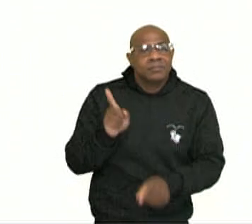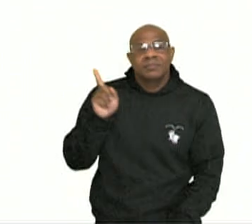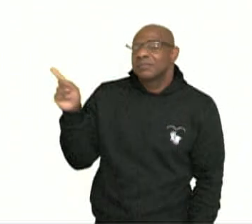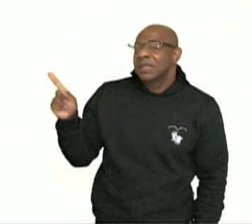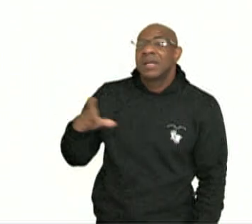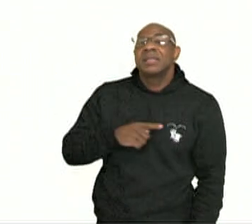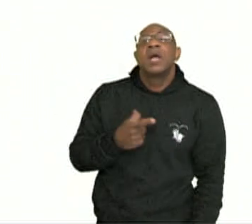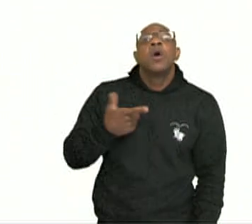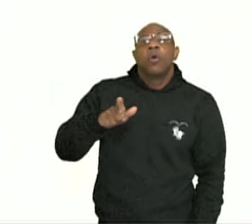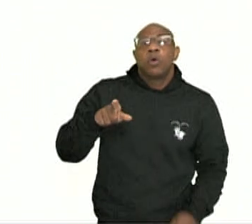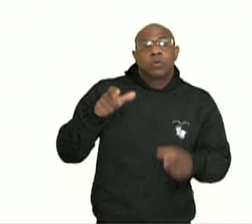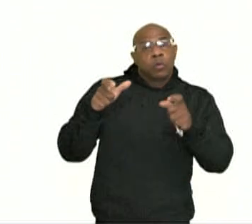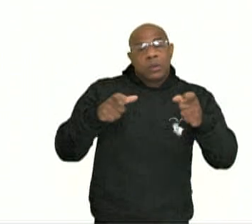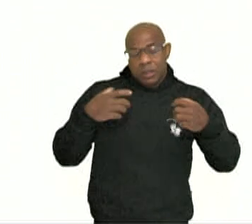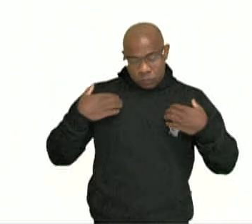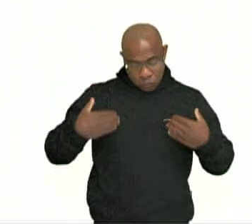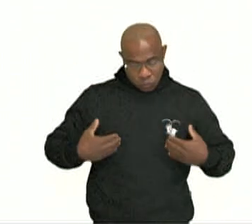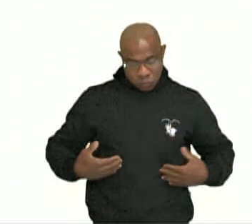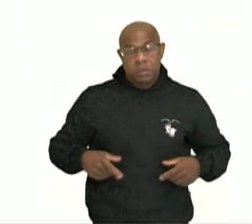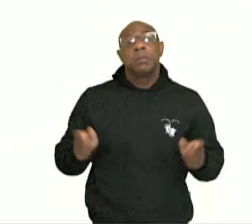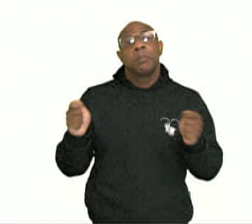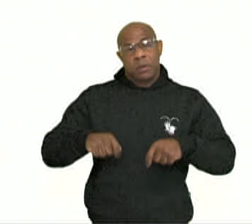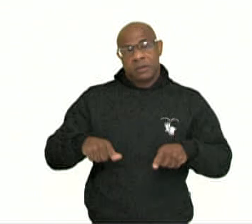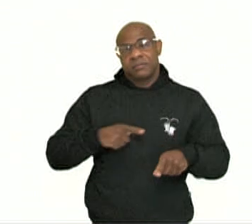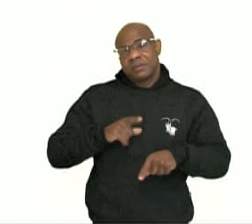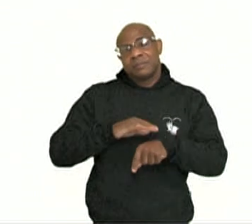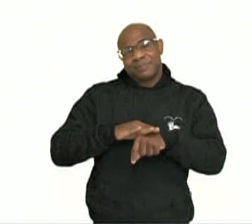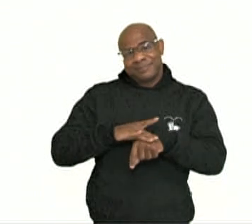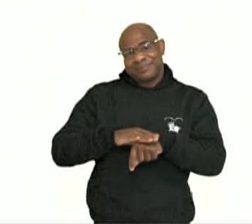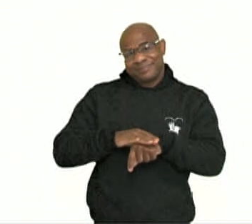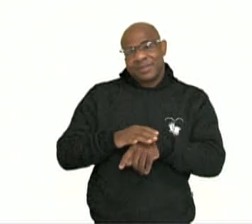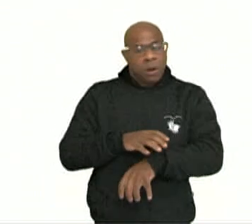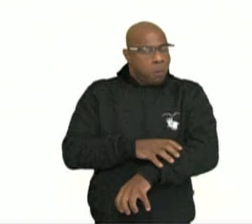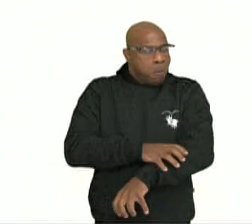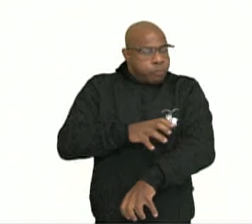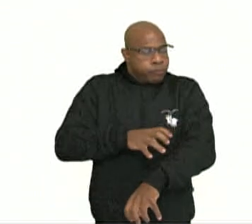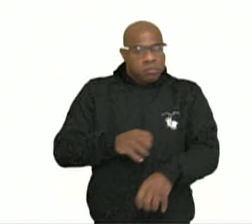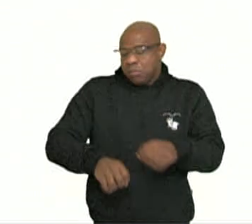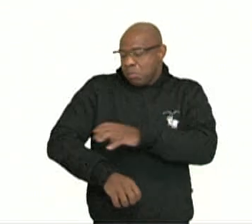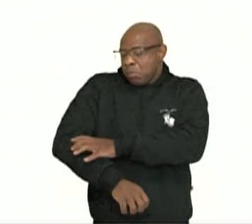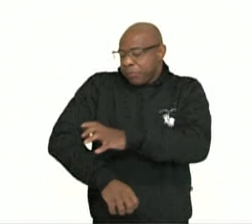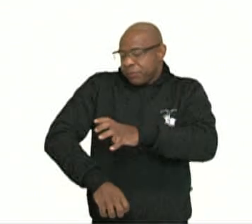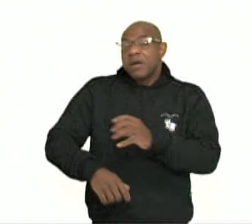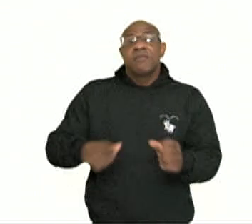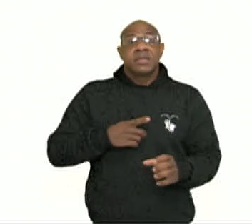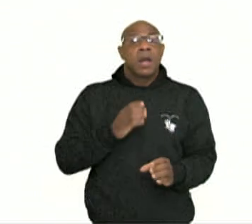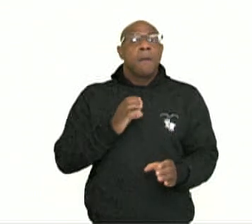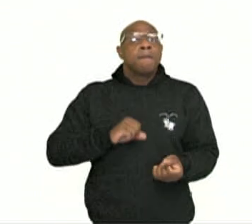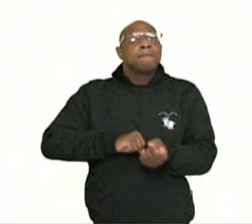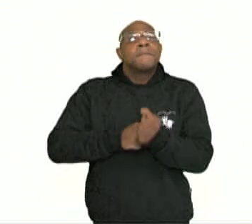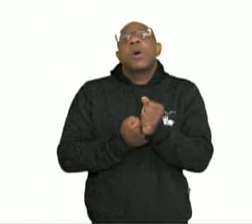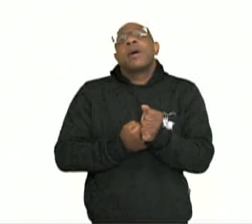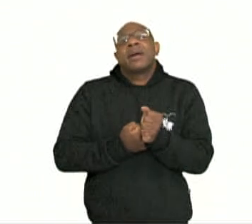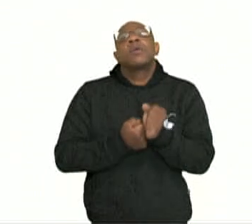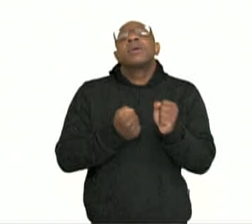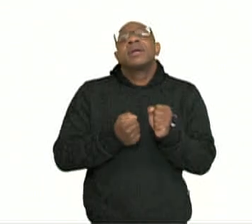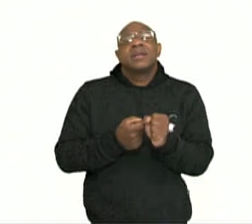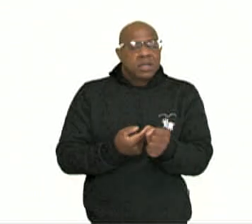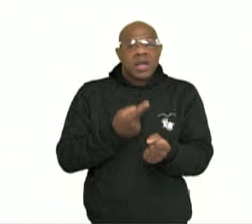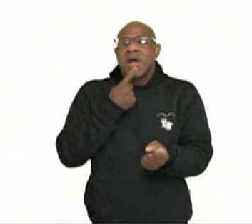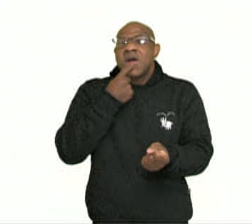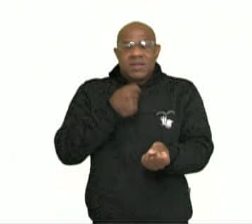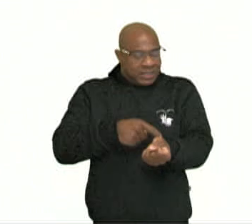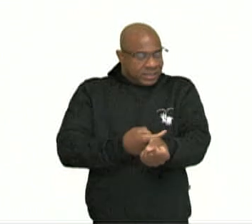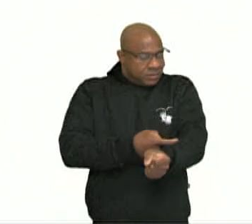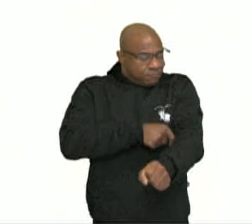outras regiões do corpo também que podem ser acometidas, né? Porque vai acontecer o quê? Vai ter um bloqueio da circulação. Então, por isso